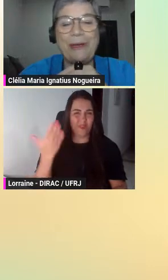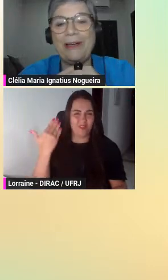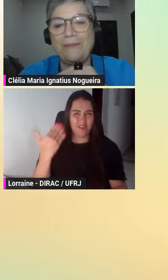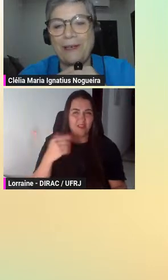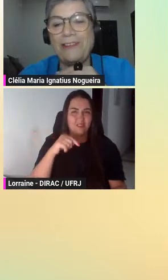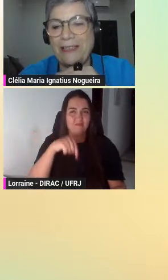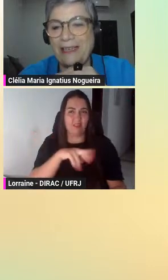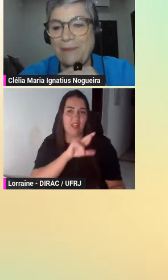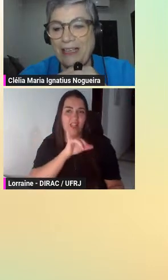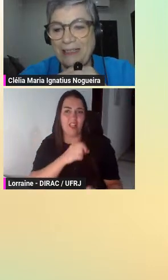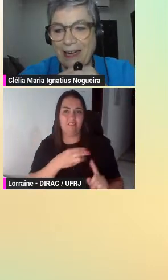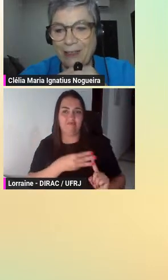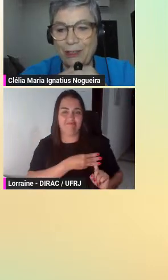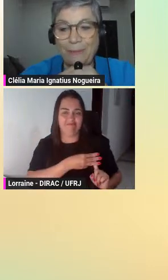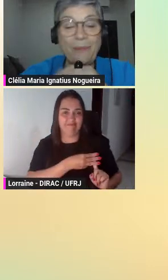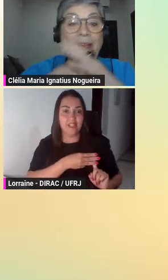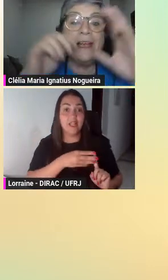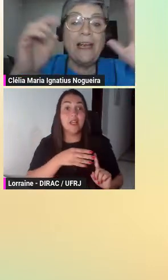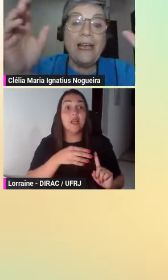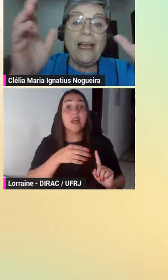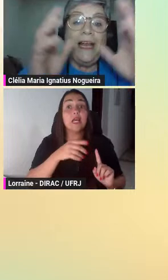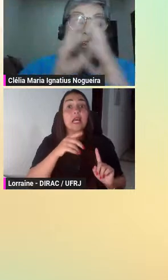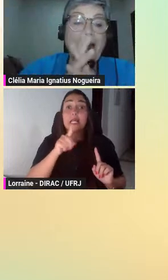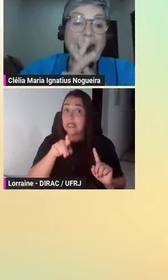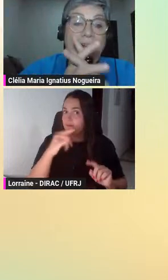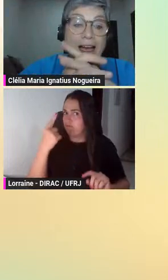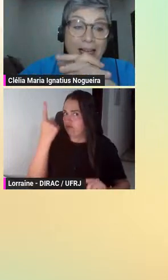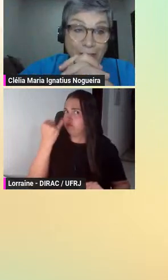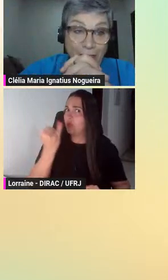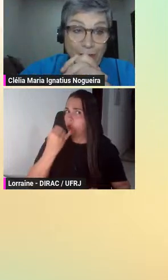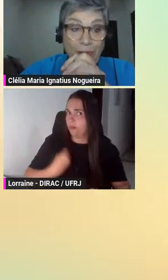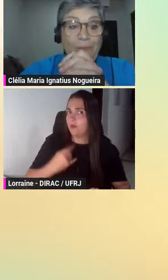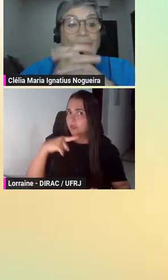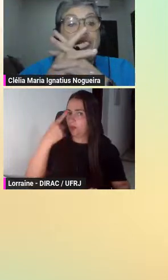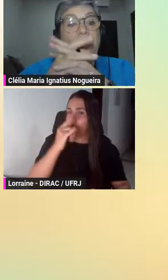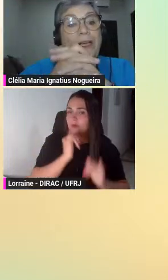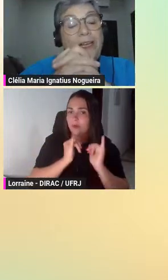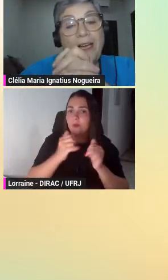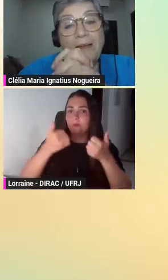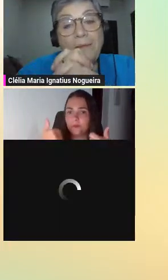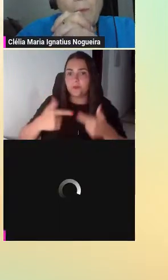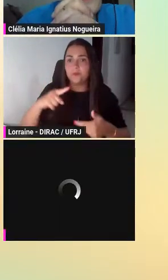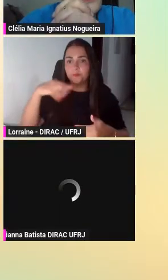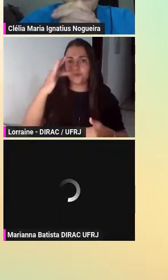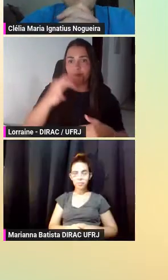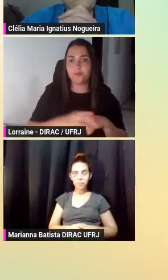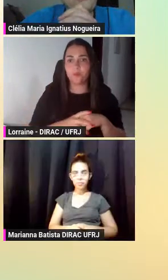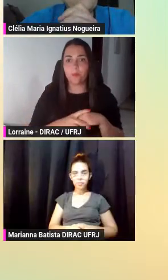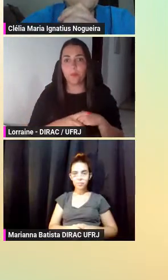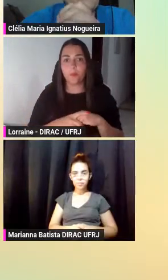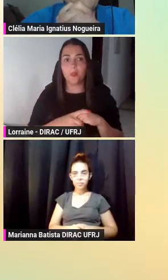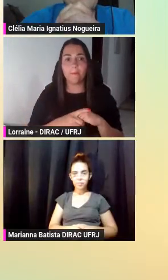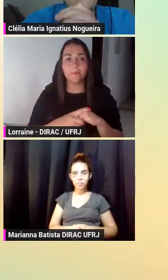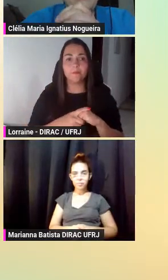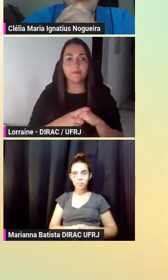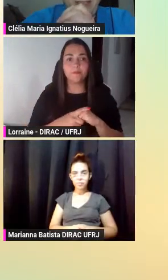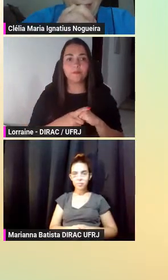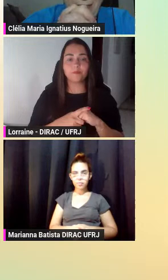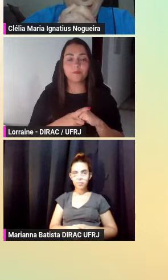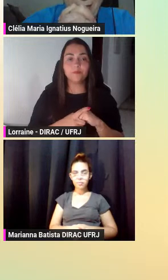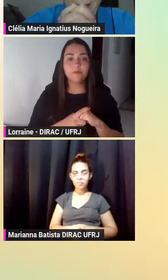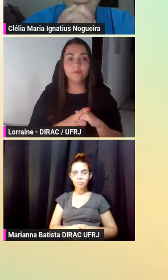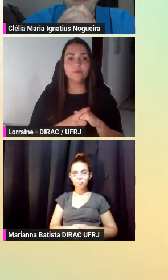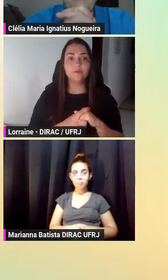conto para vocês mais tarde. Além disso, eu queria muito, o sonho da minha vida era